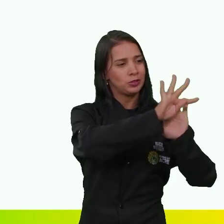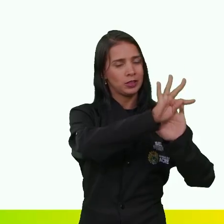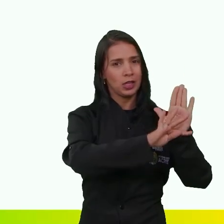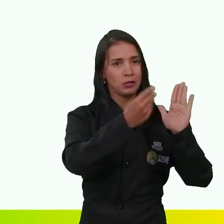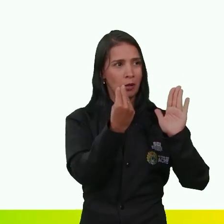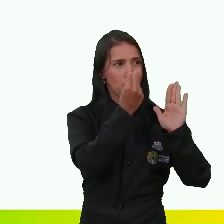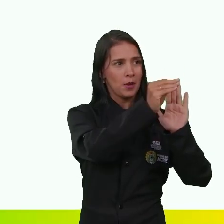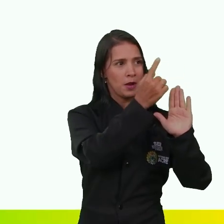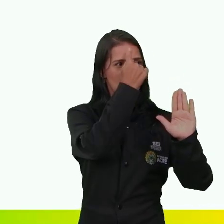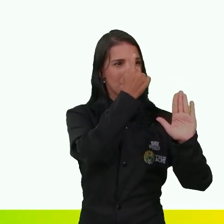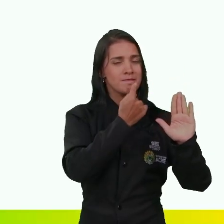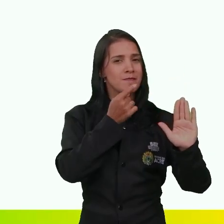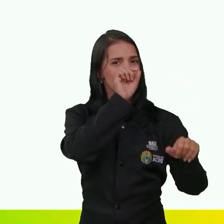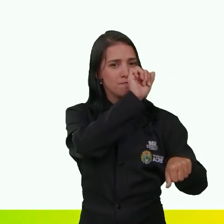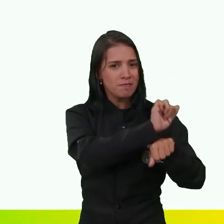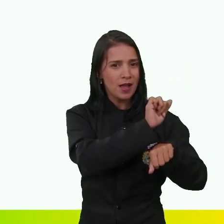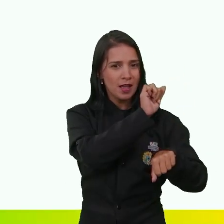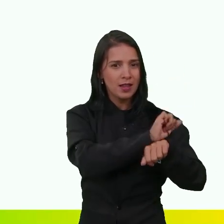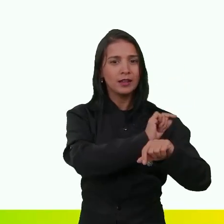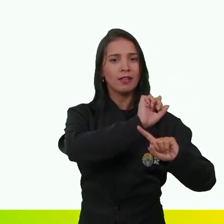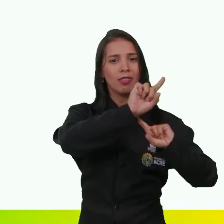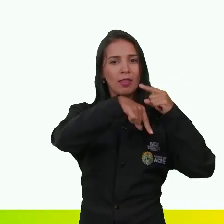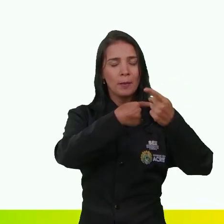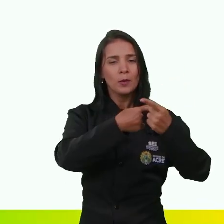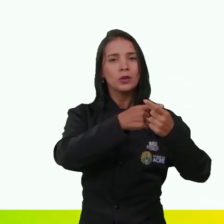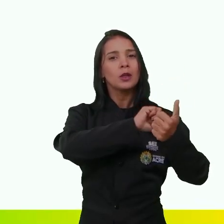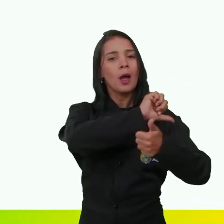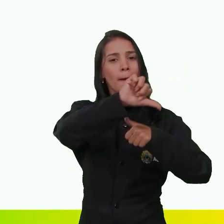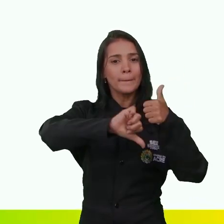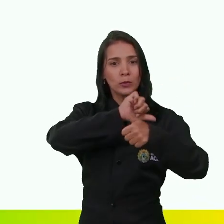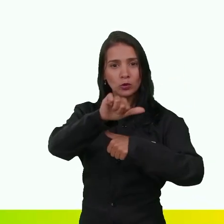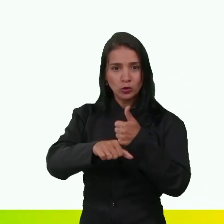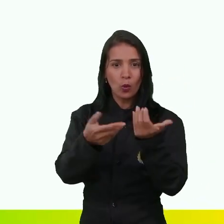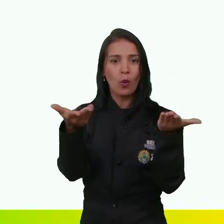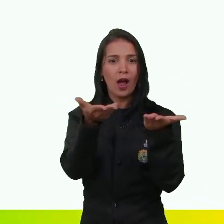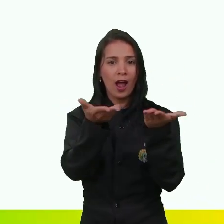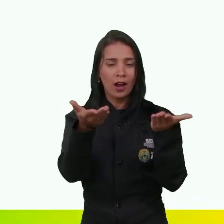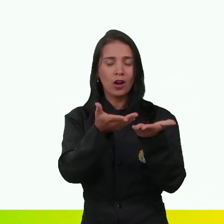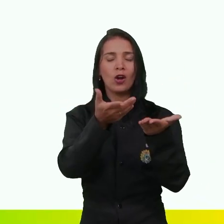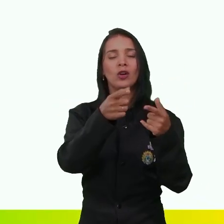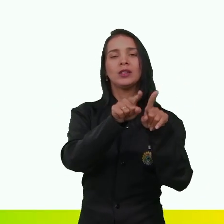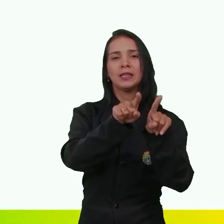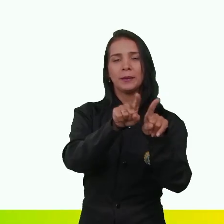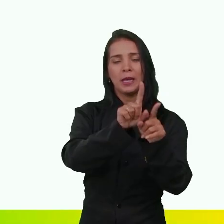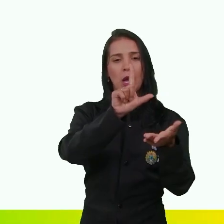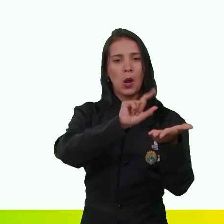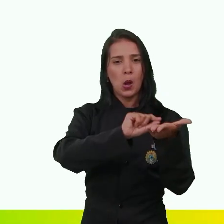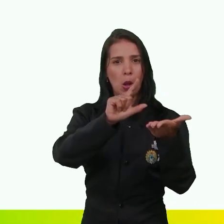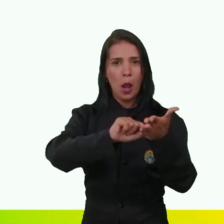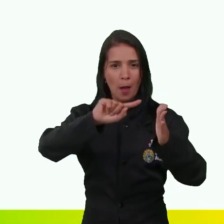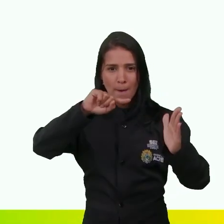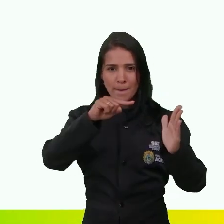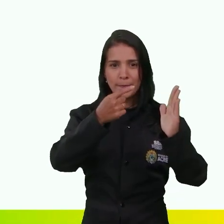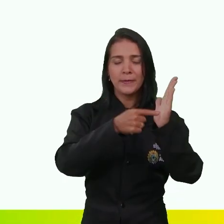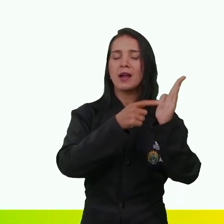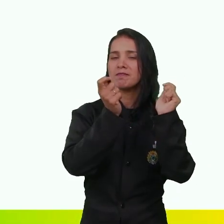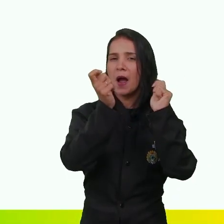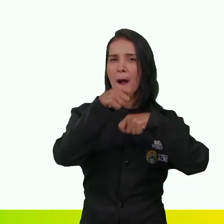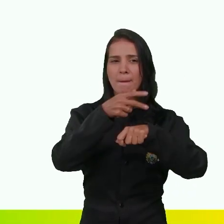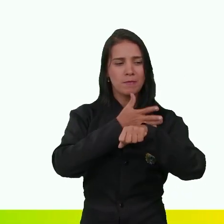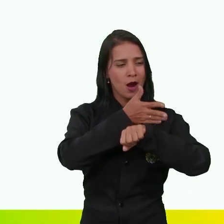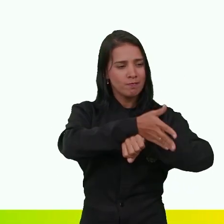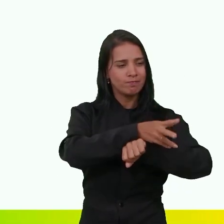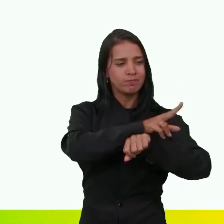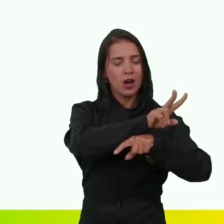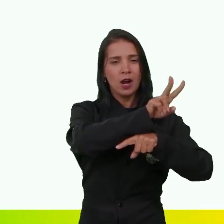estática. Já com o avanço da tecnologia, nós temos os hiperlinks, que você clica lá e pode acessar um vídeo,